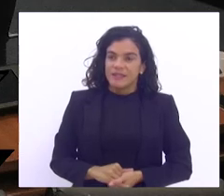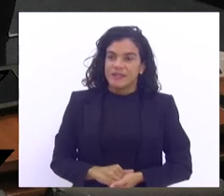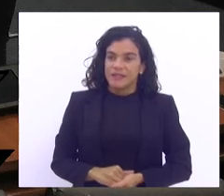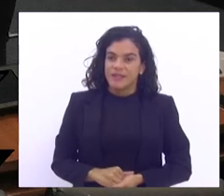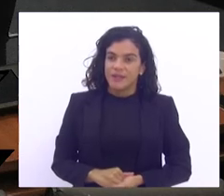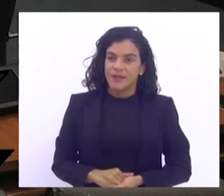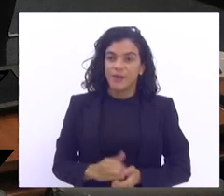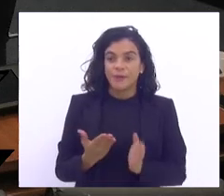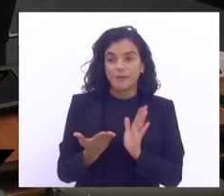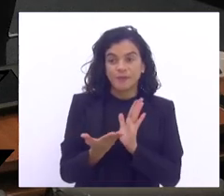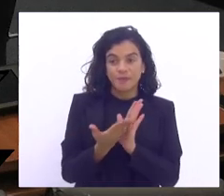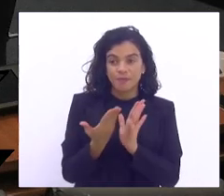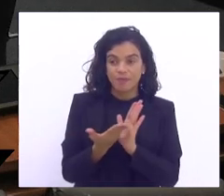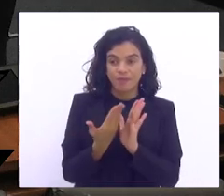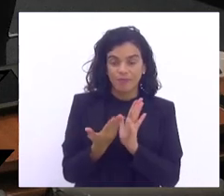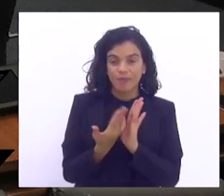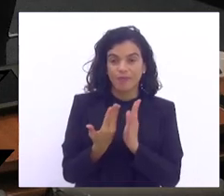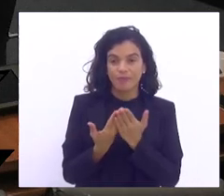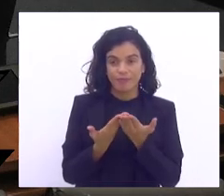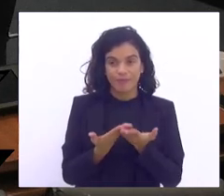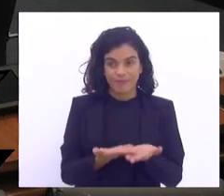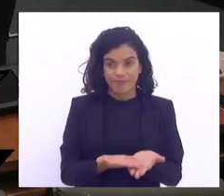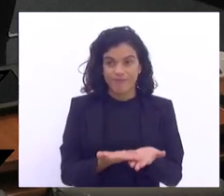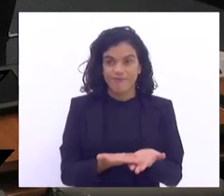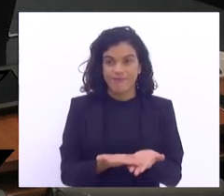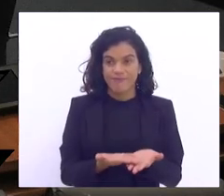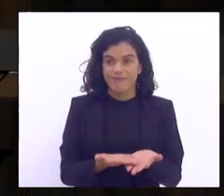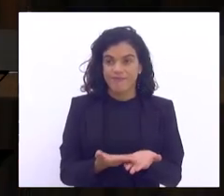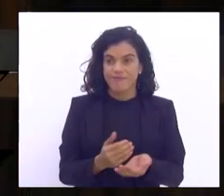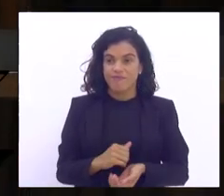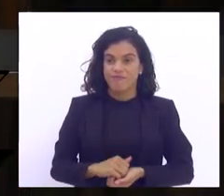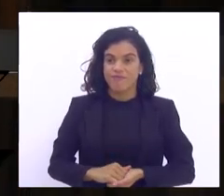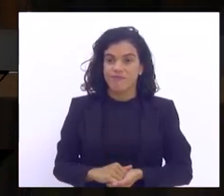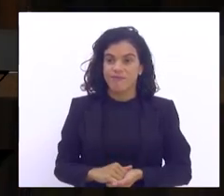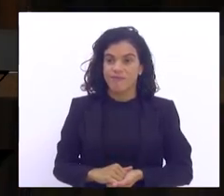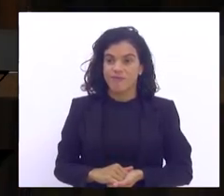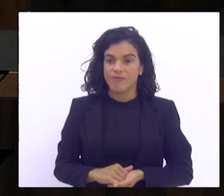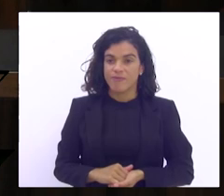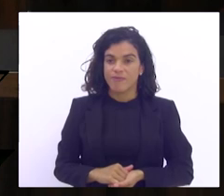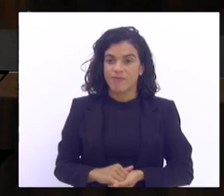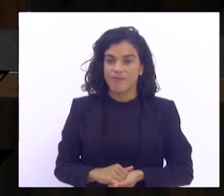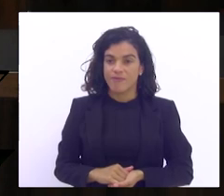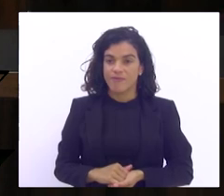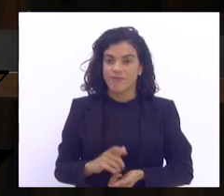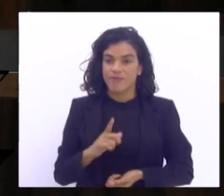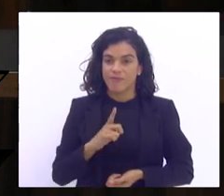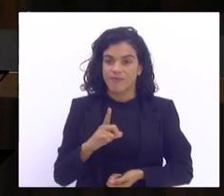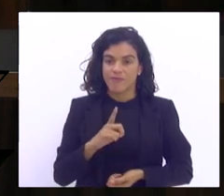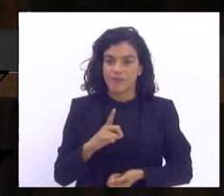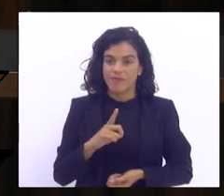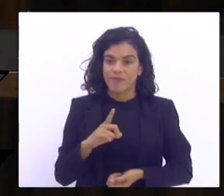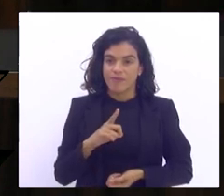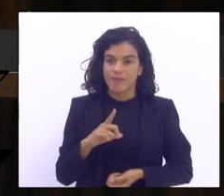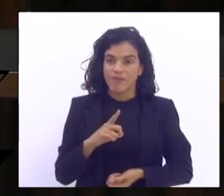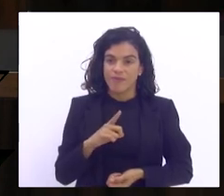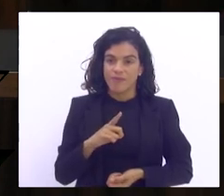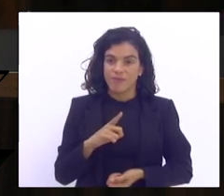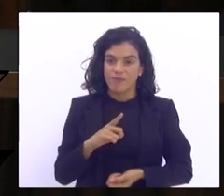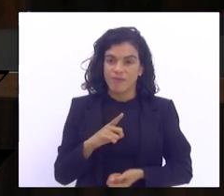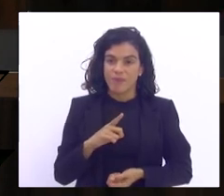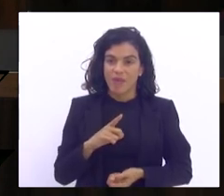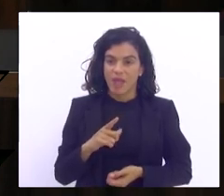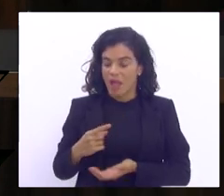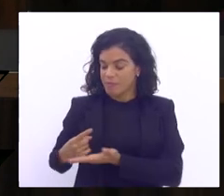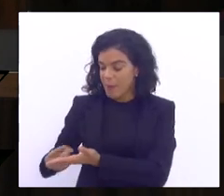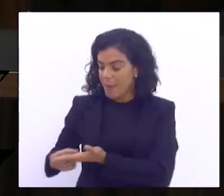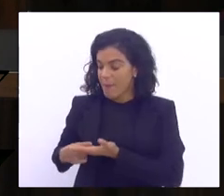Bom, os livros são esses aqui. Nós temos A Conspiração contra a Vida